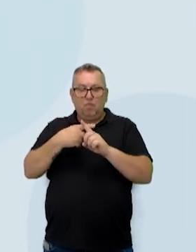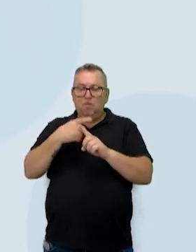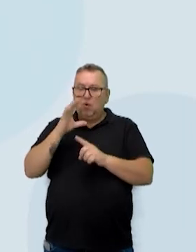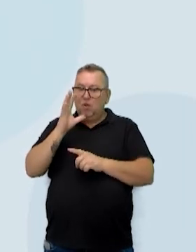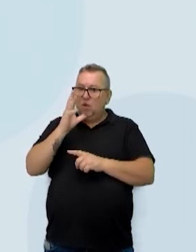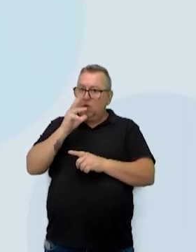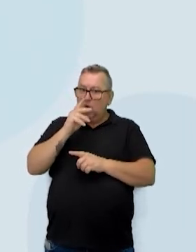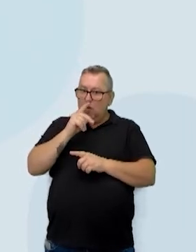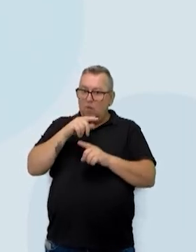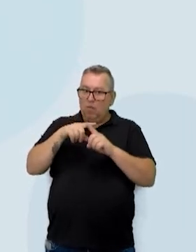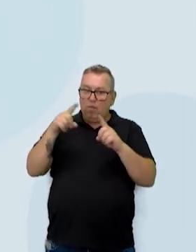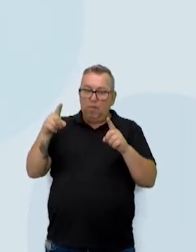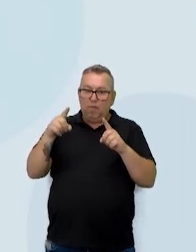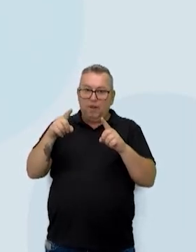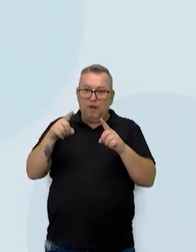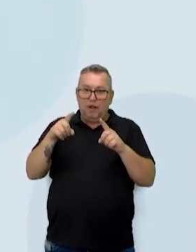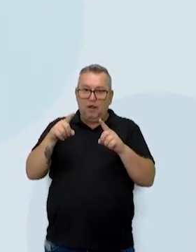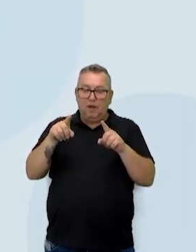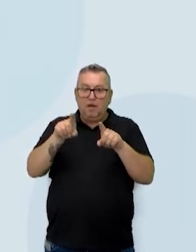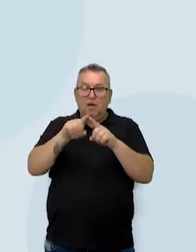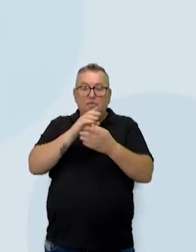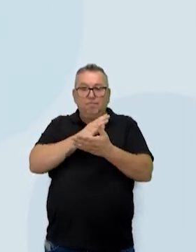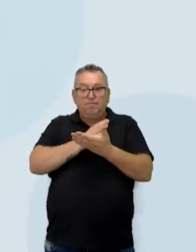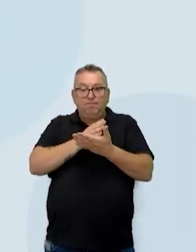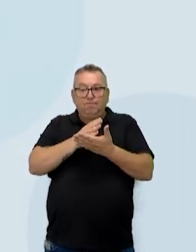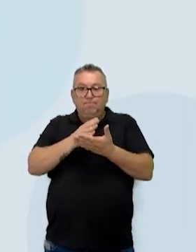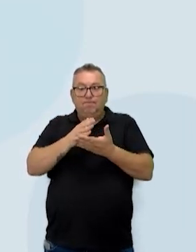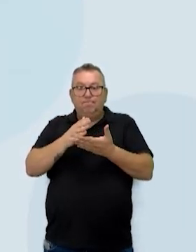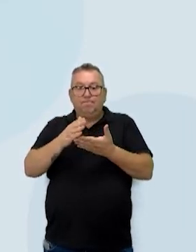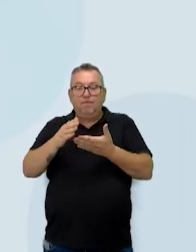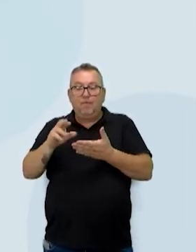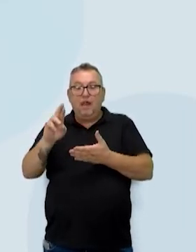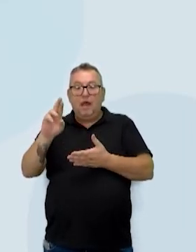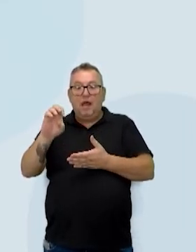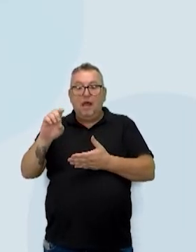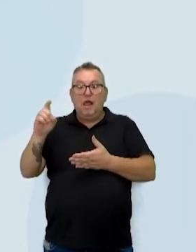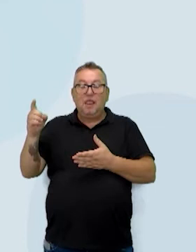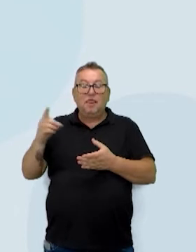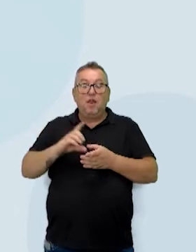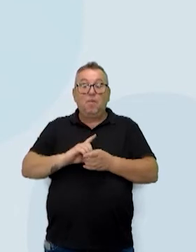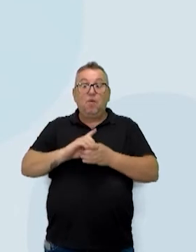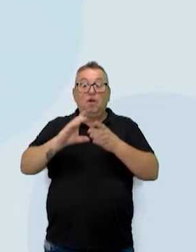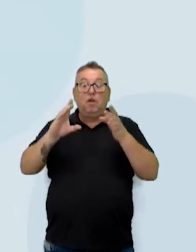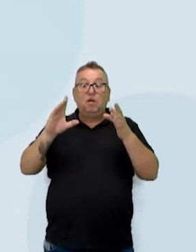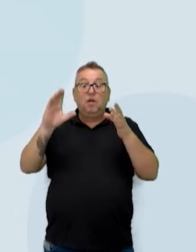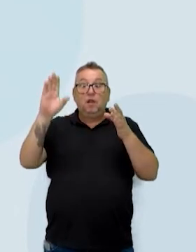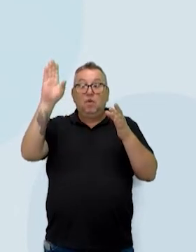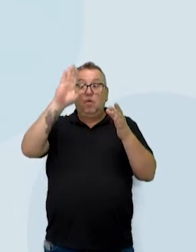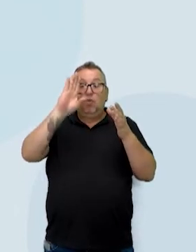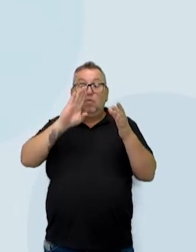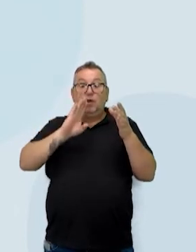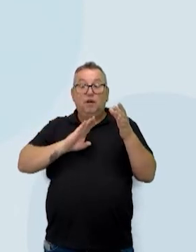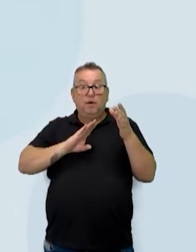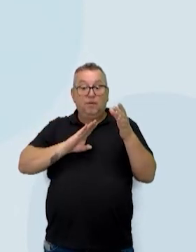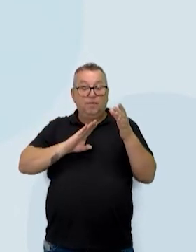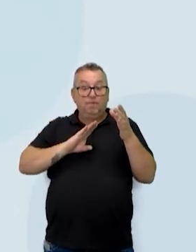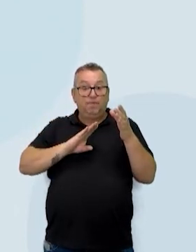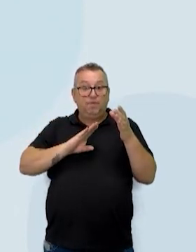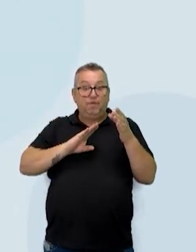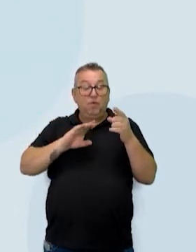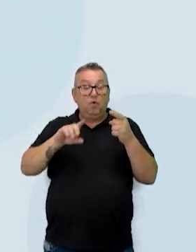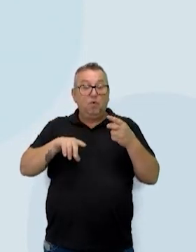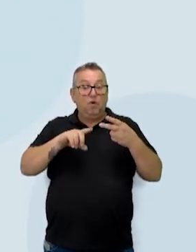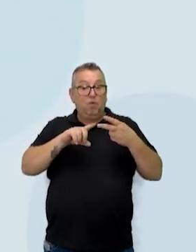lenta, para a distensão e para o início da redemocratização brasileira. O segundo ponto é